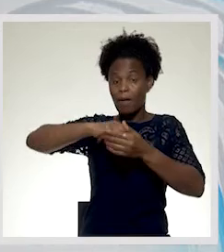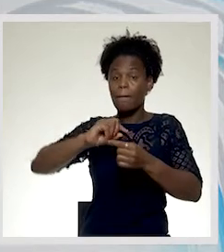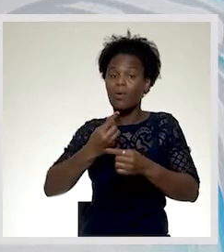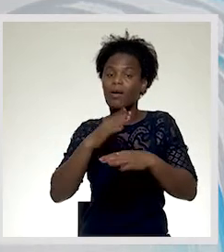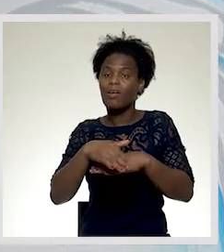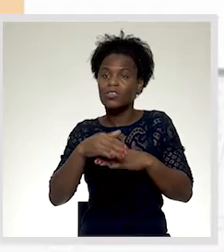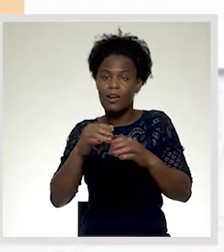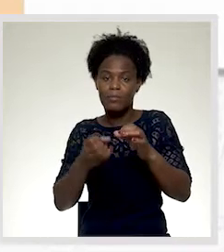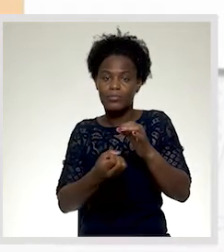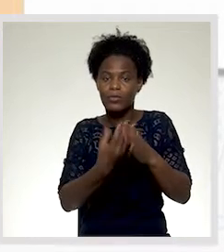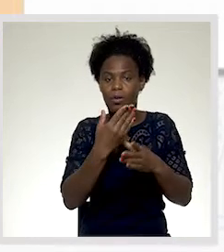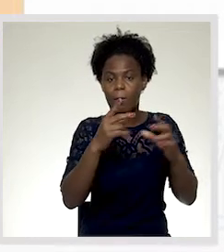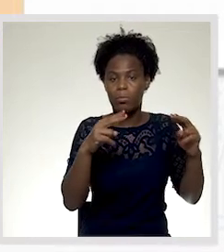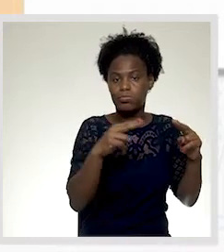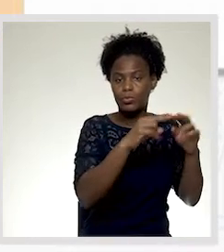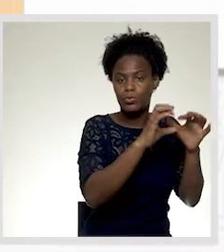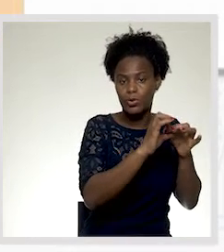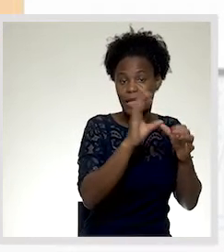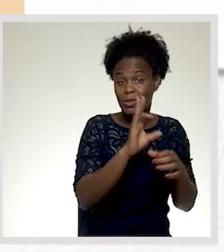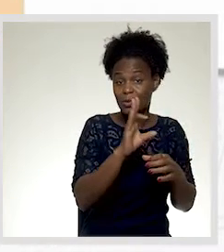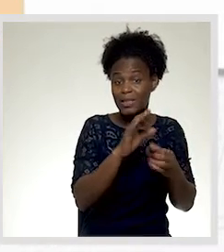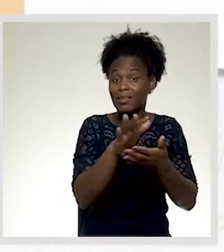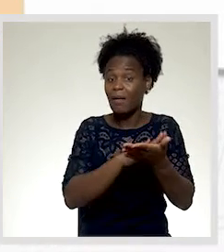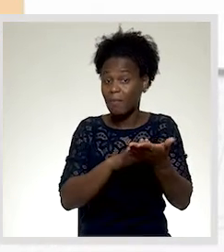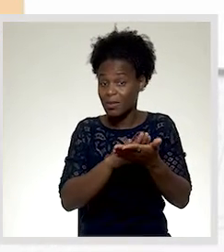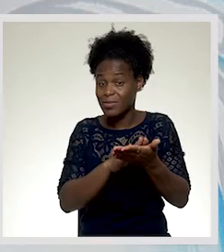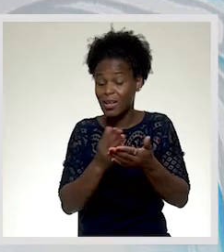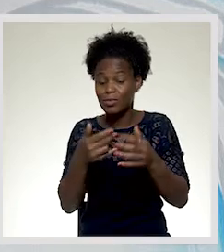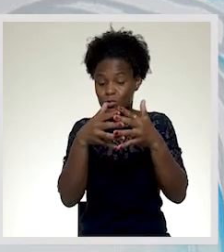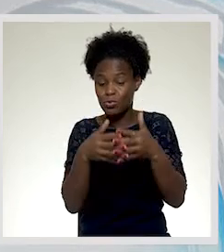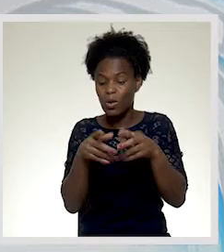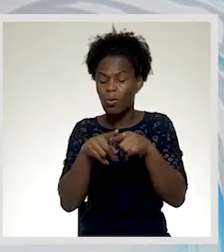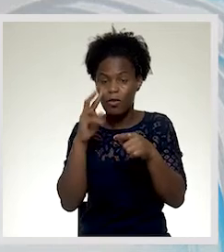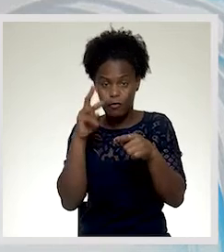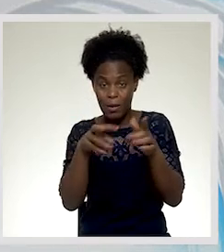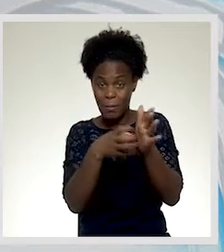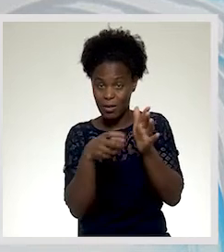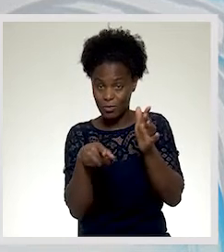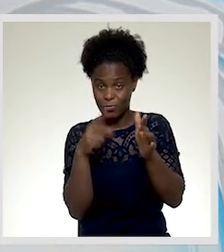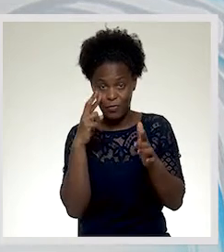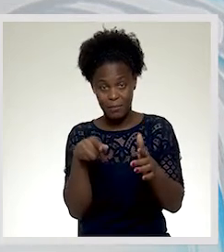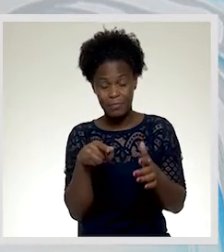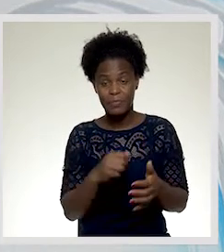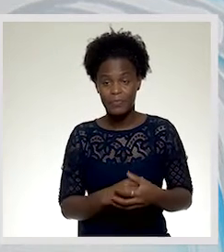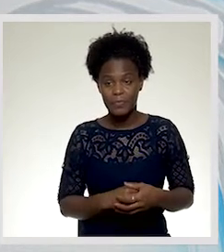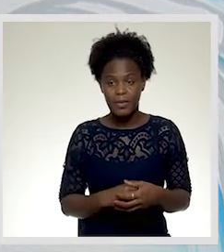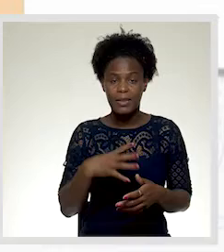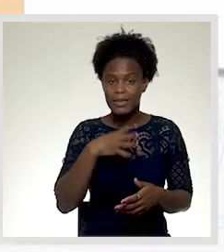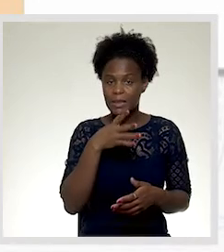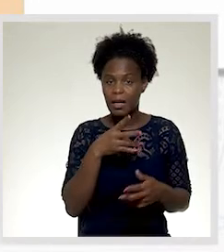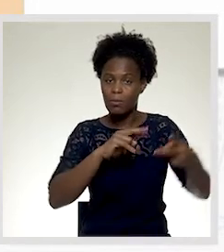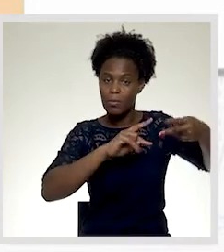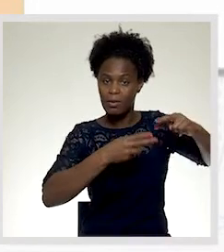si mesmo, devido à formação de pontos de hidrogênio entre as bases complementares, dando essas estruturas aqui, como vocês podem ver aqui na